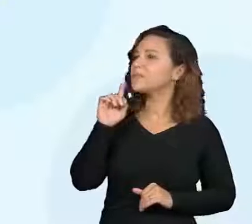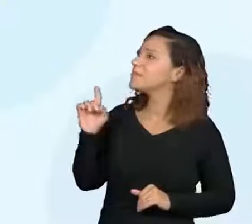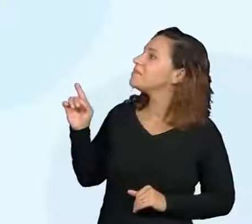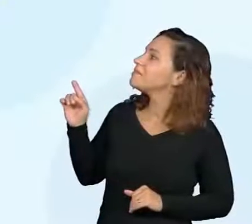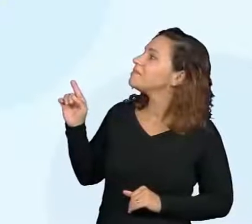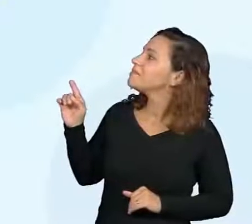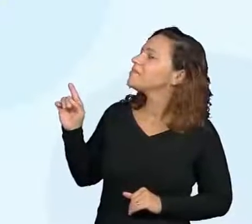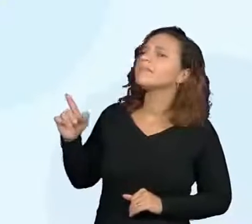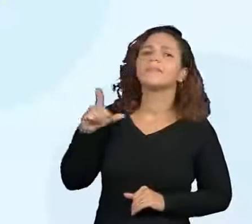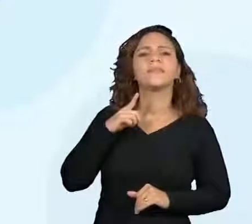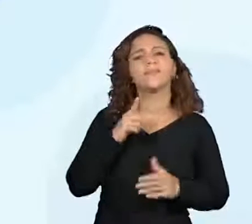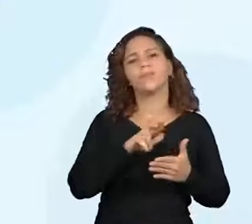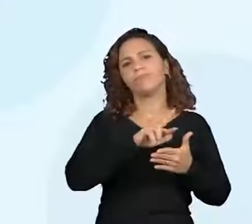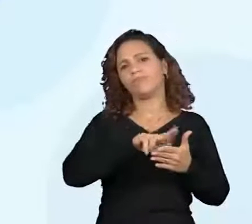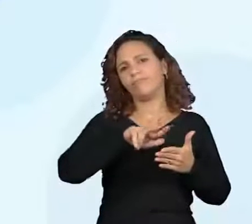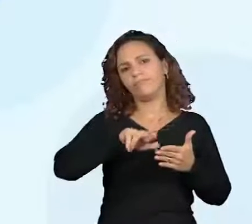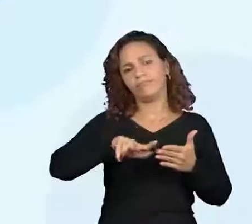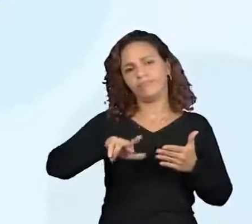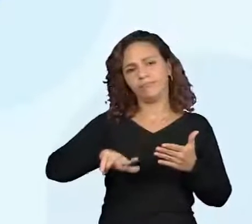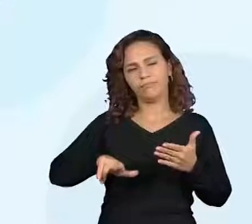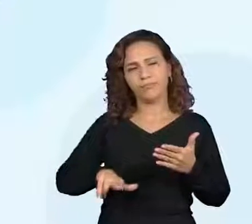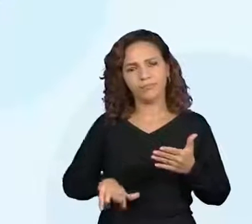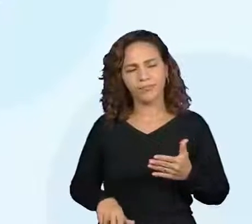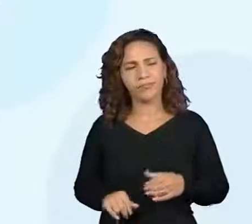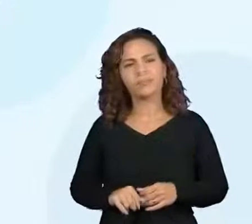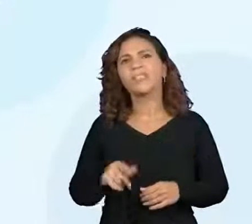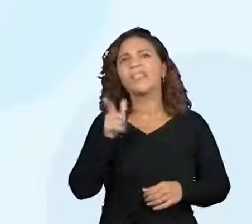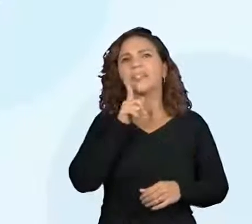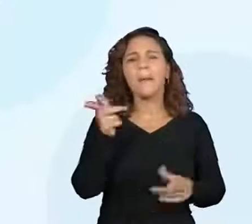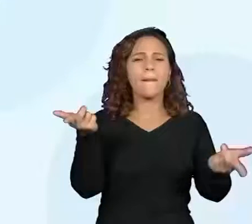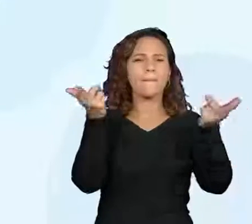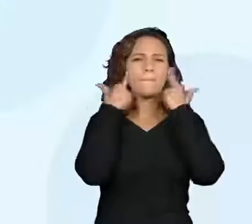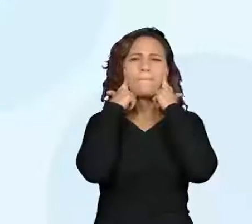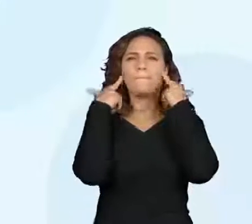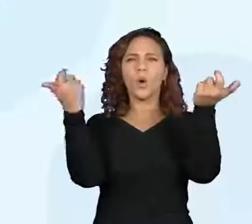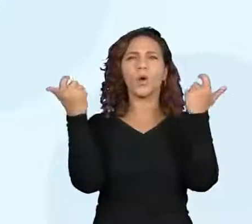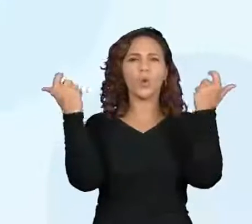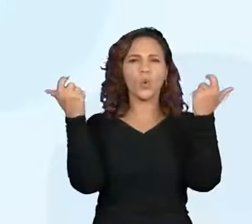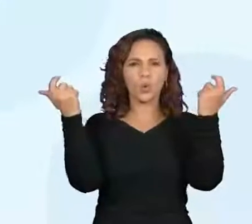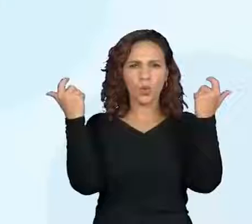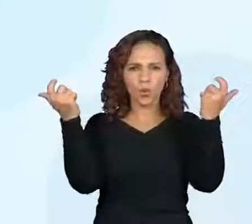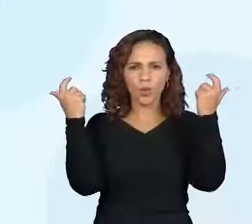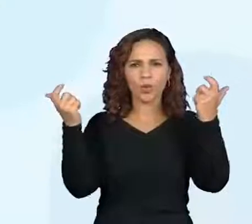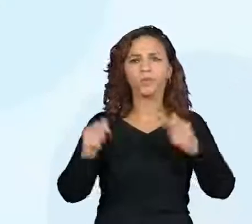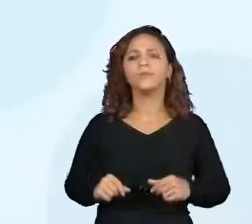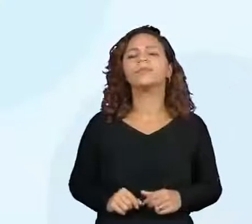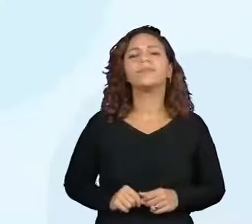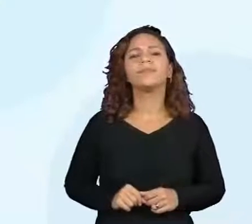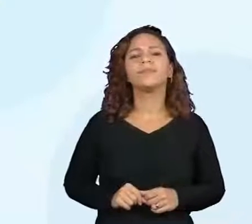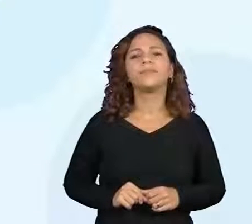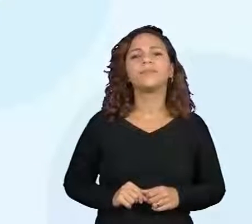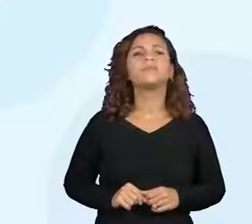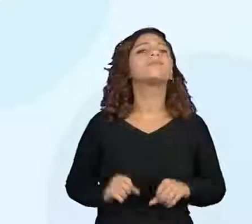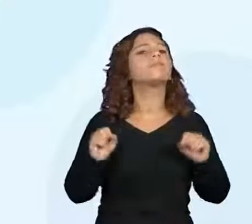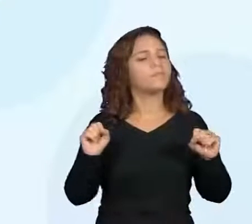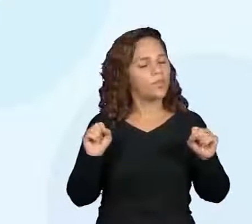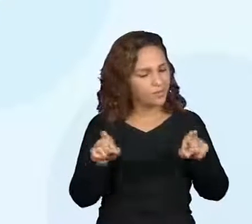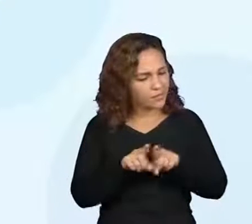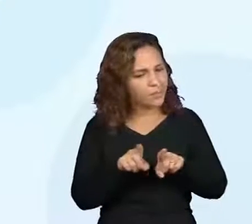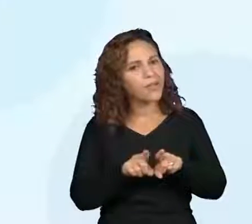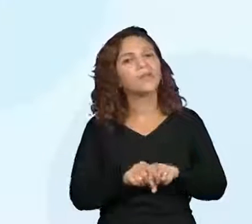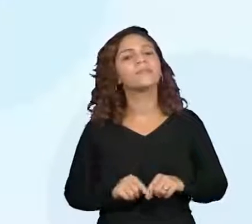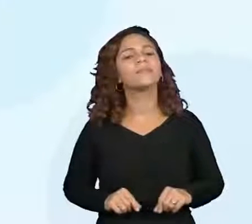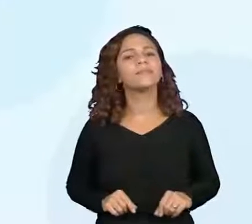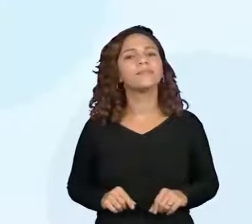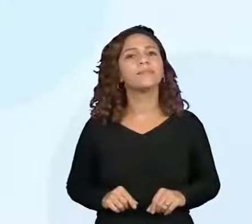pensar em outros. Um barulho de uma explosão. Bum! Também vou utilizar uma onomatopeia.